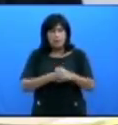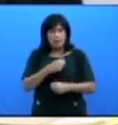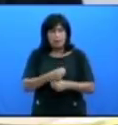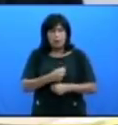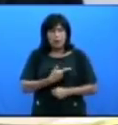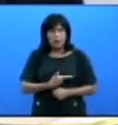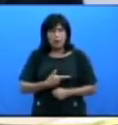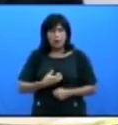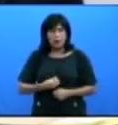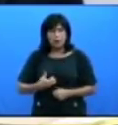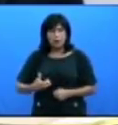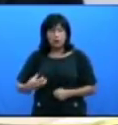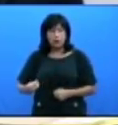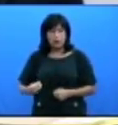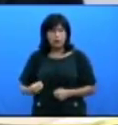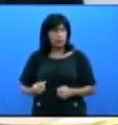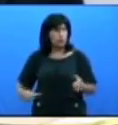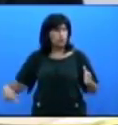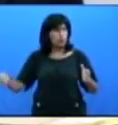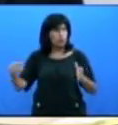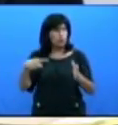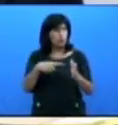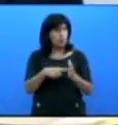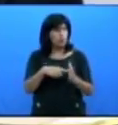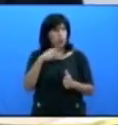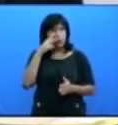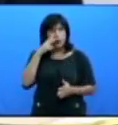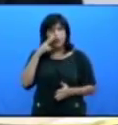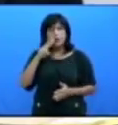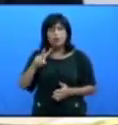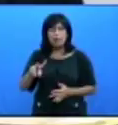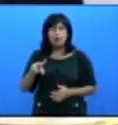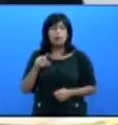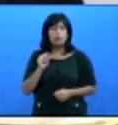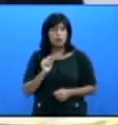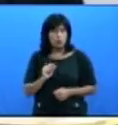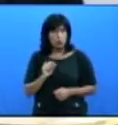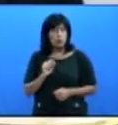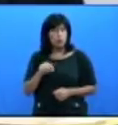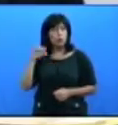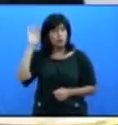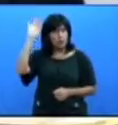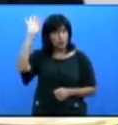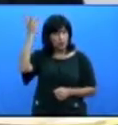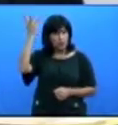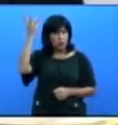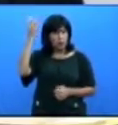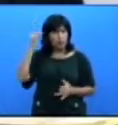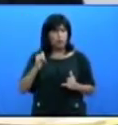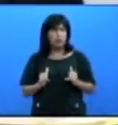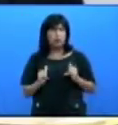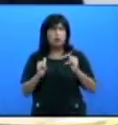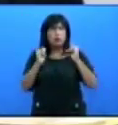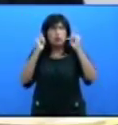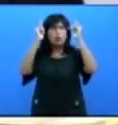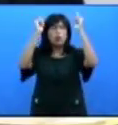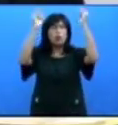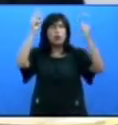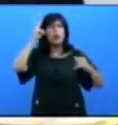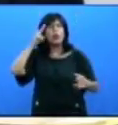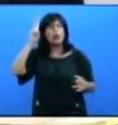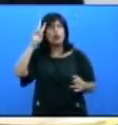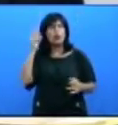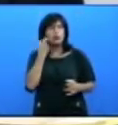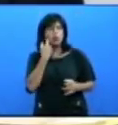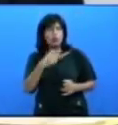de 2010, cujo objetivo é identificar a real situação dos prédios considerados históricos que